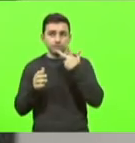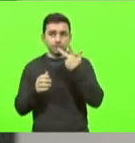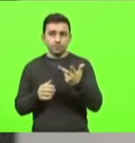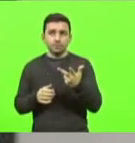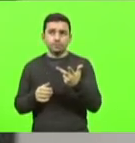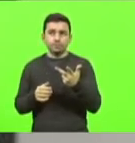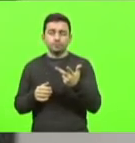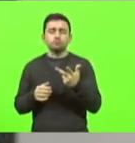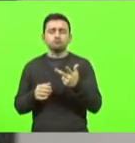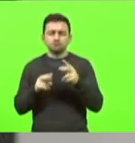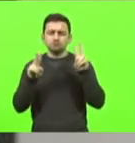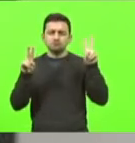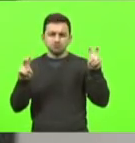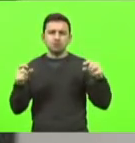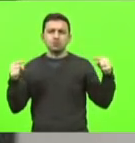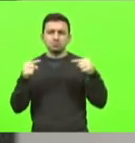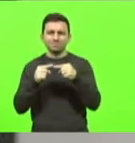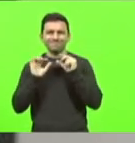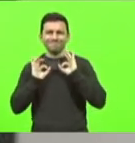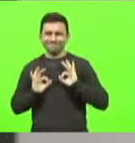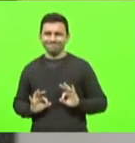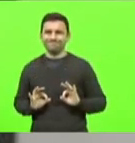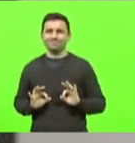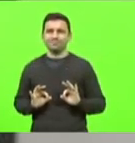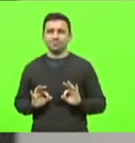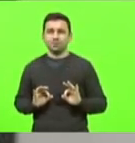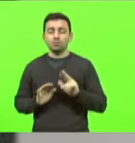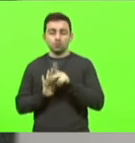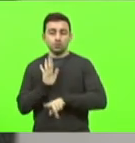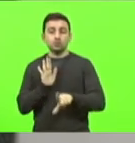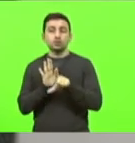ajusta plenamente aos seus ditames, vez que o projeto de lei